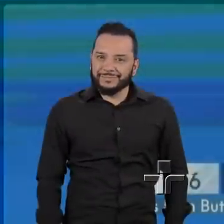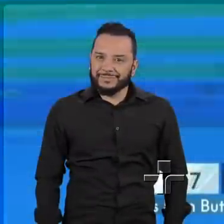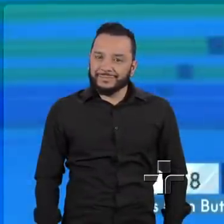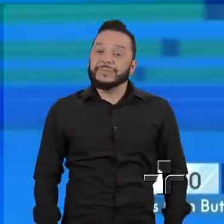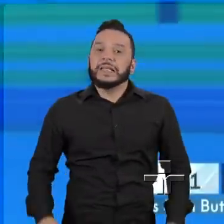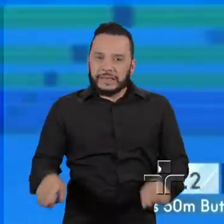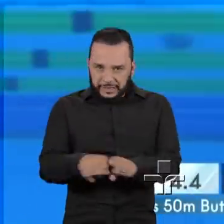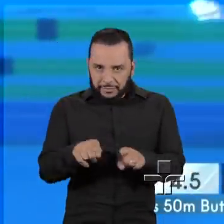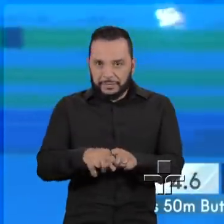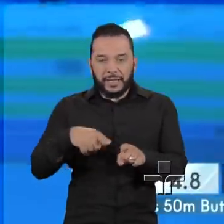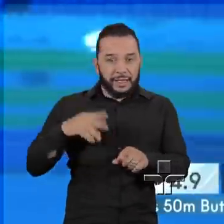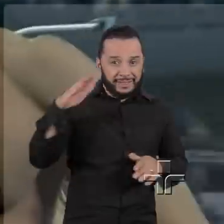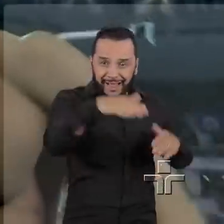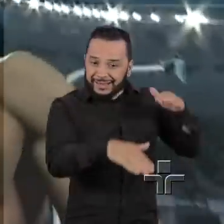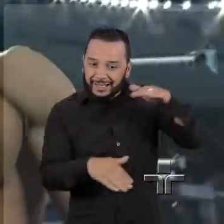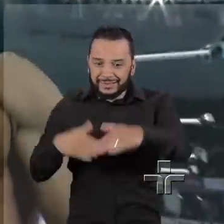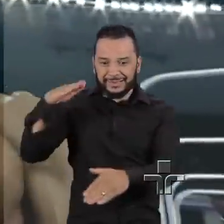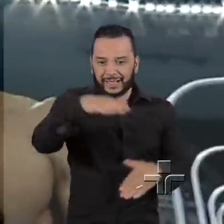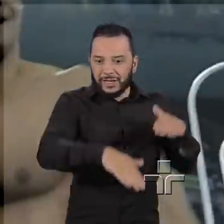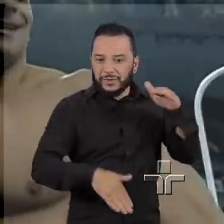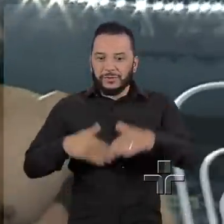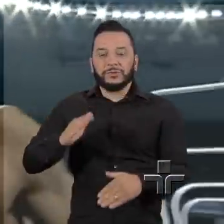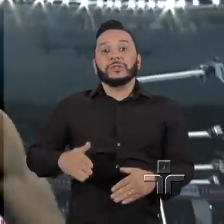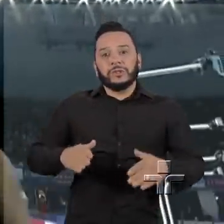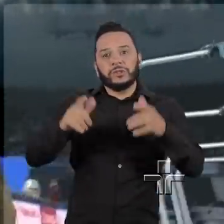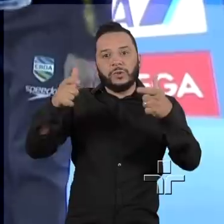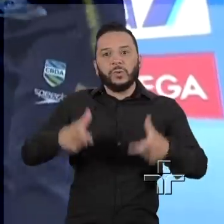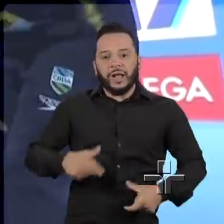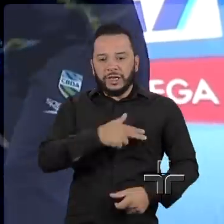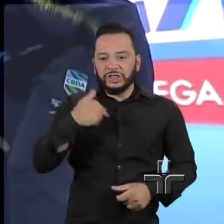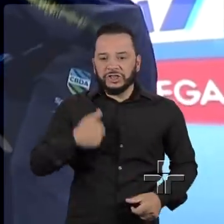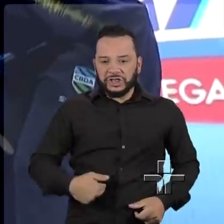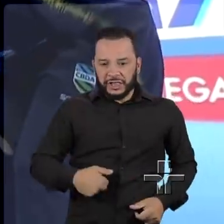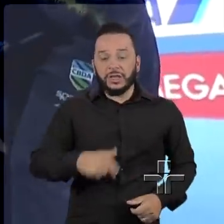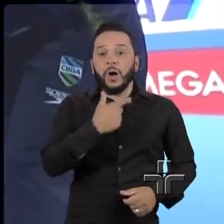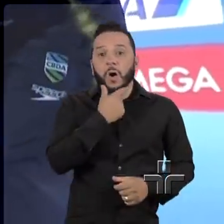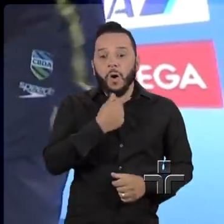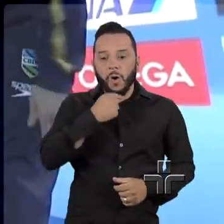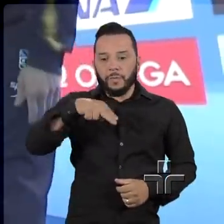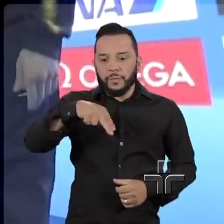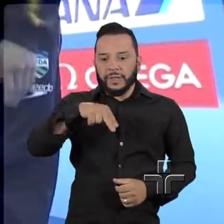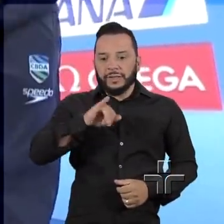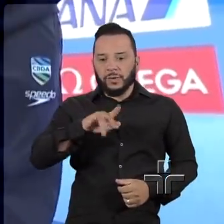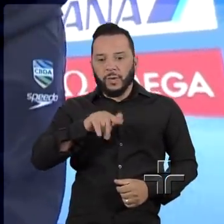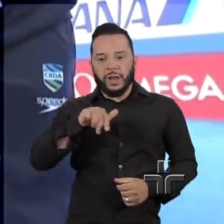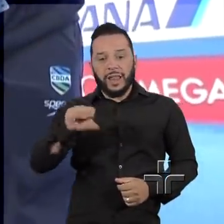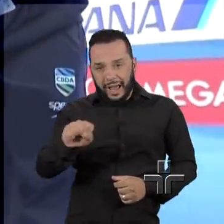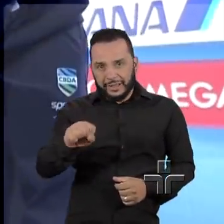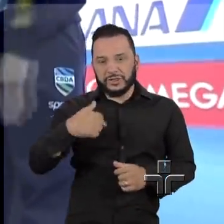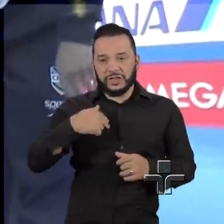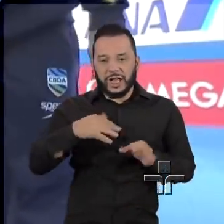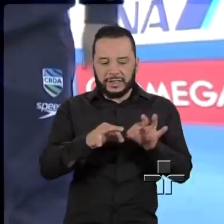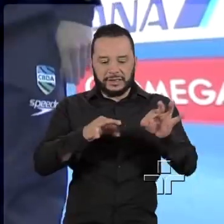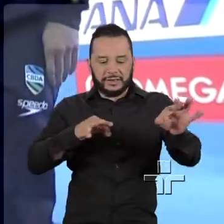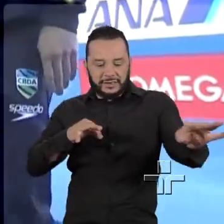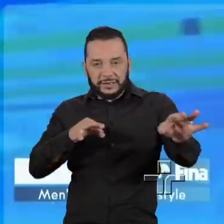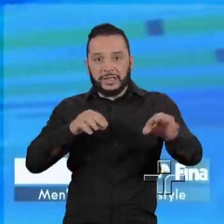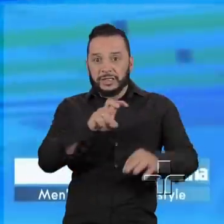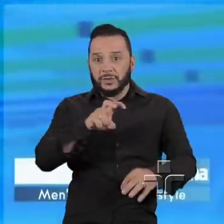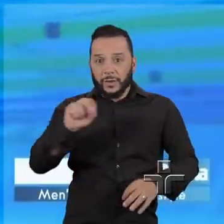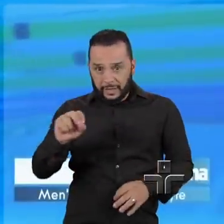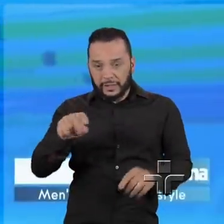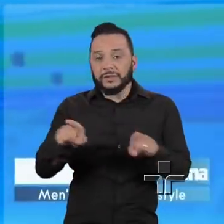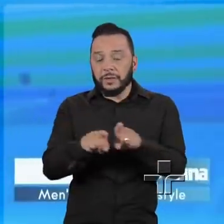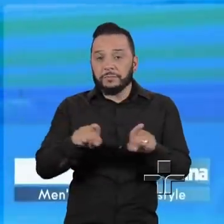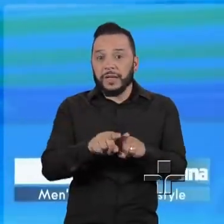E vimos nossa natação brilhar na piscina curta de Hangzhou, na China, com o ouro do veterano Nicolas Santos nos 50 metros borboletas. E